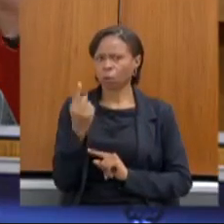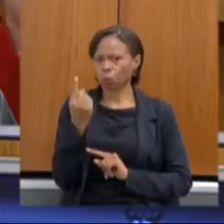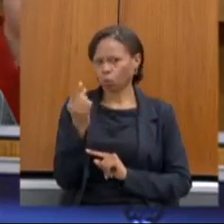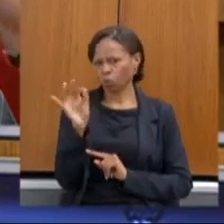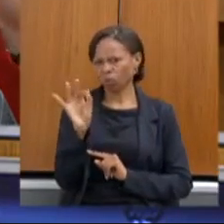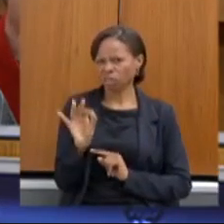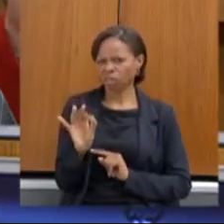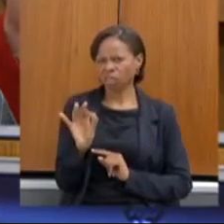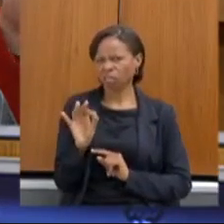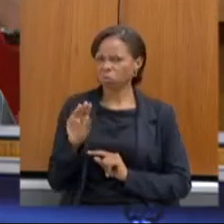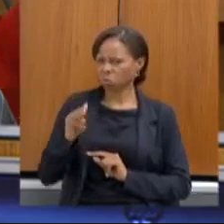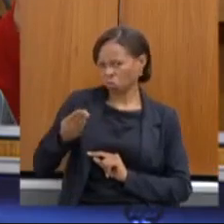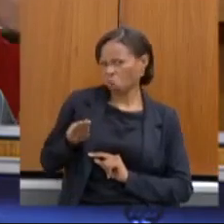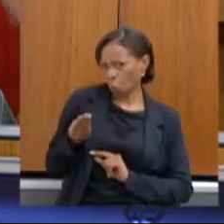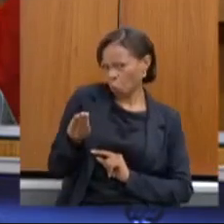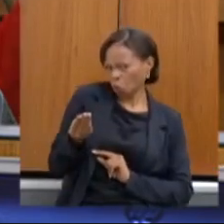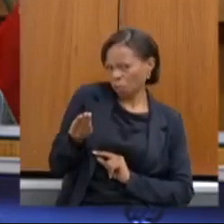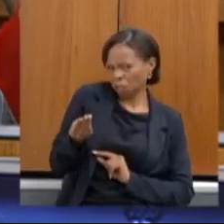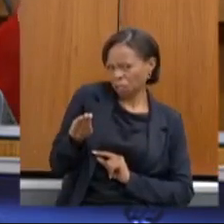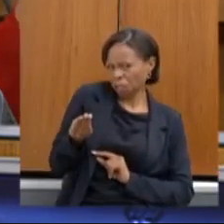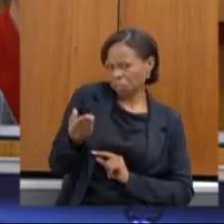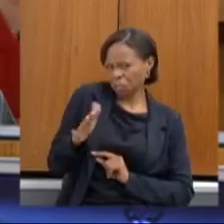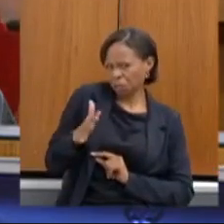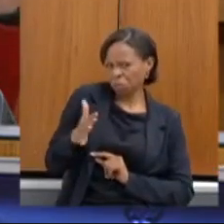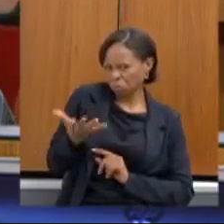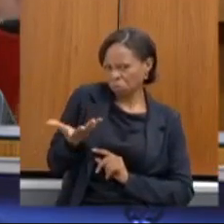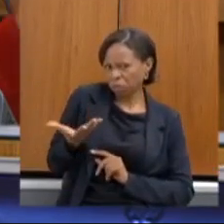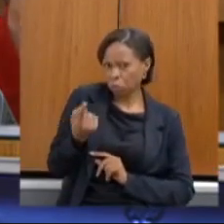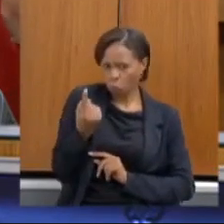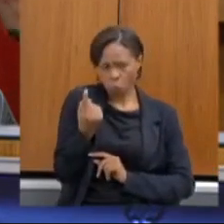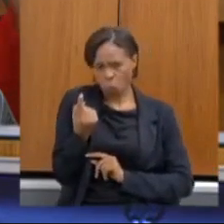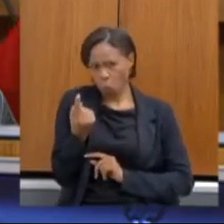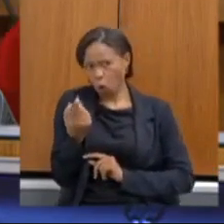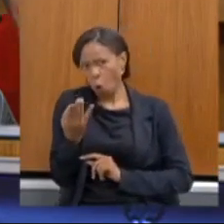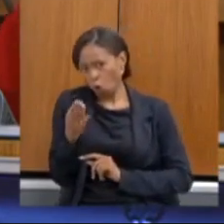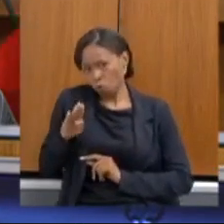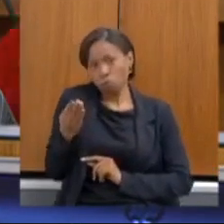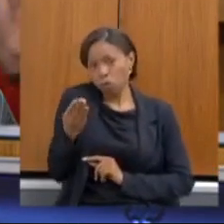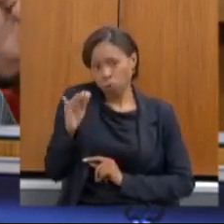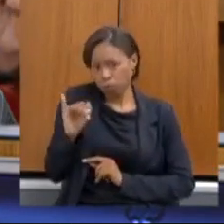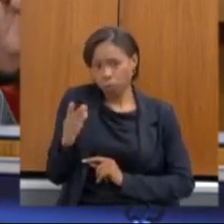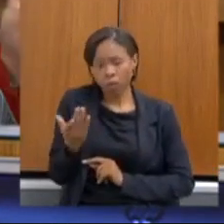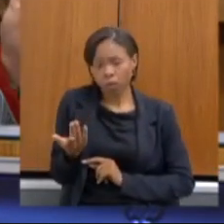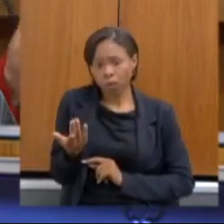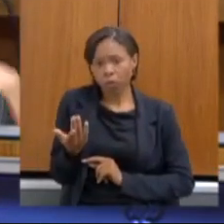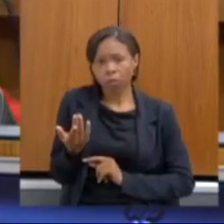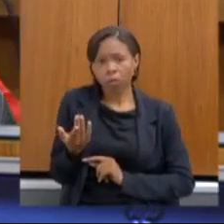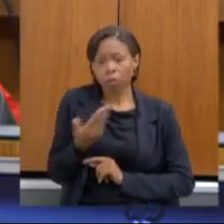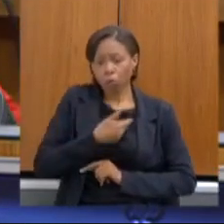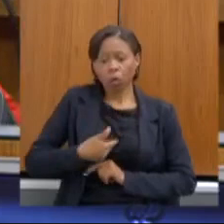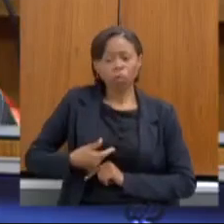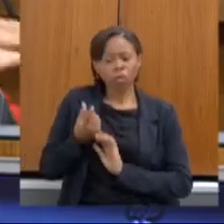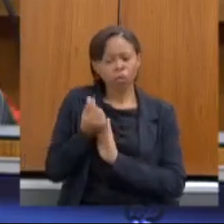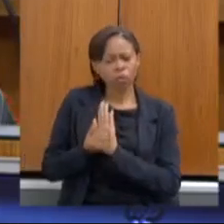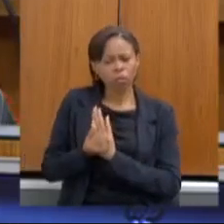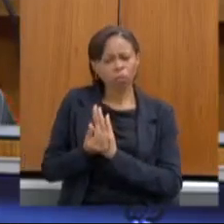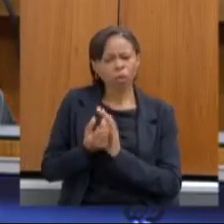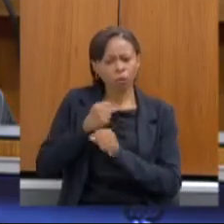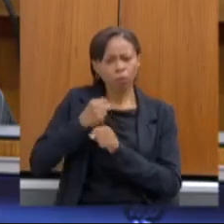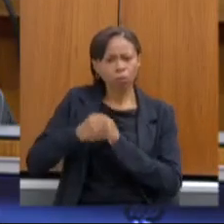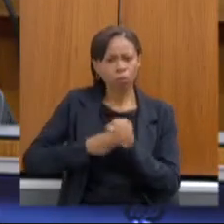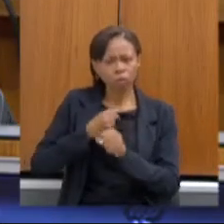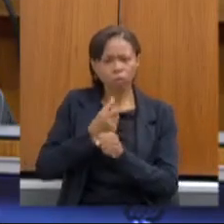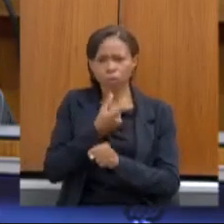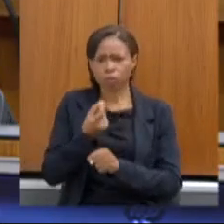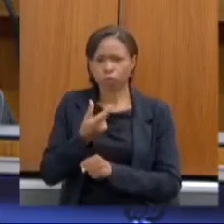então de alguns bilhões ou no máximo um bilhão e o Governo está no orçamento para 2021 é 9